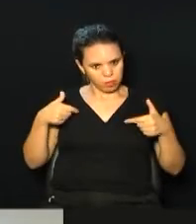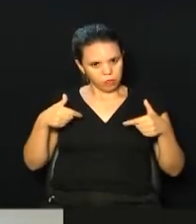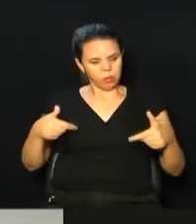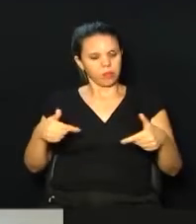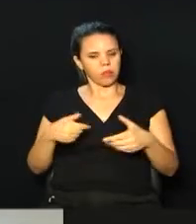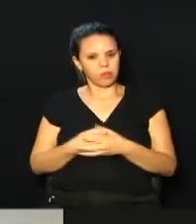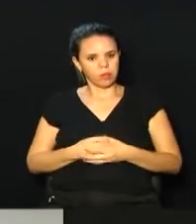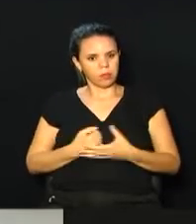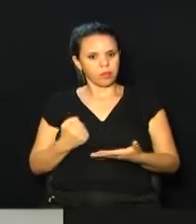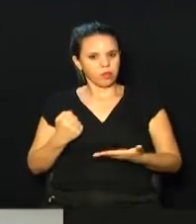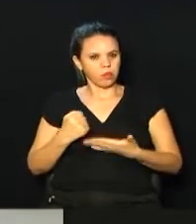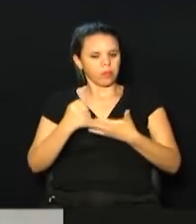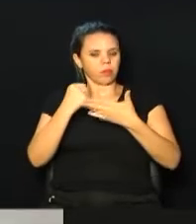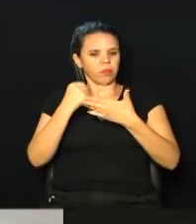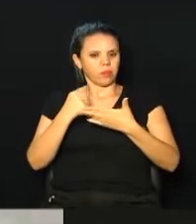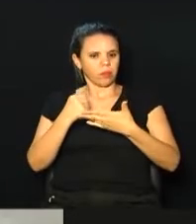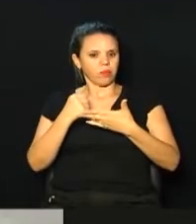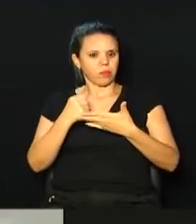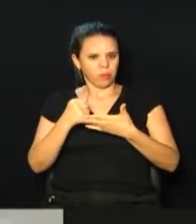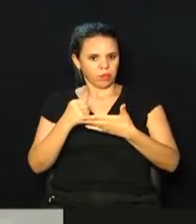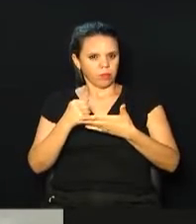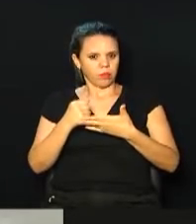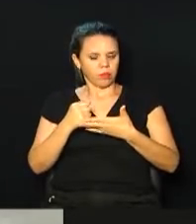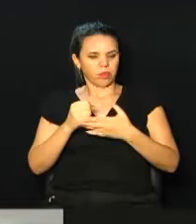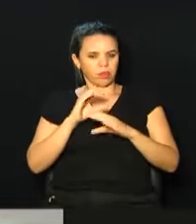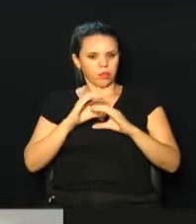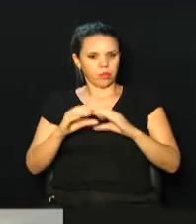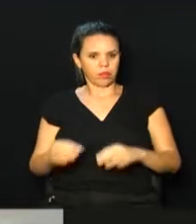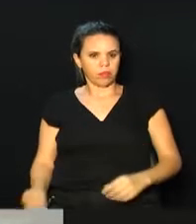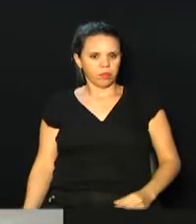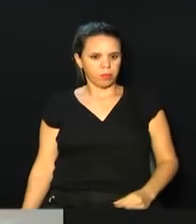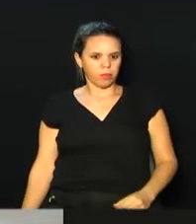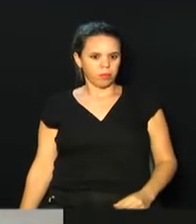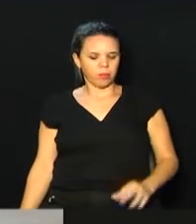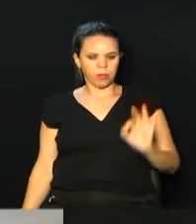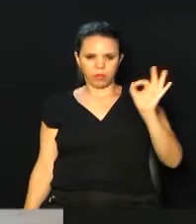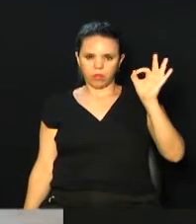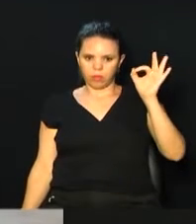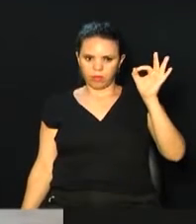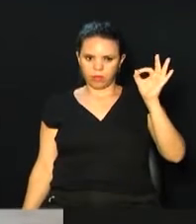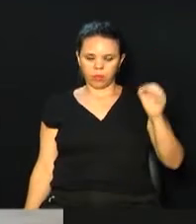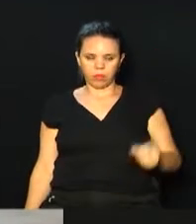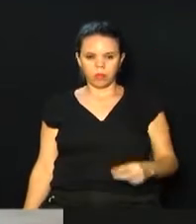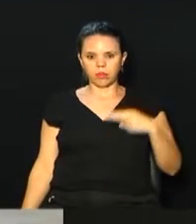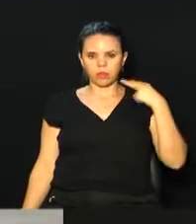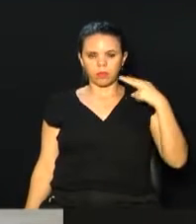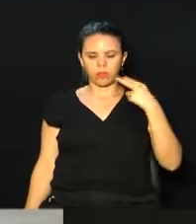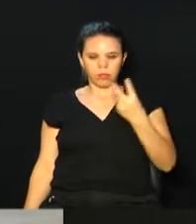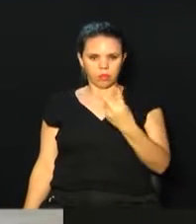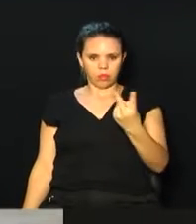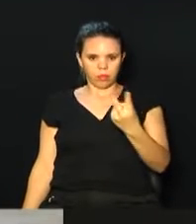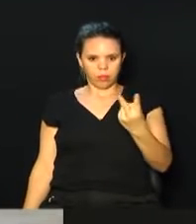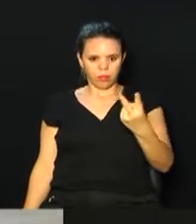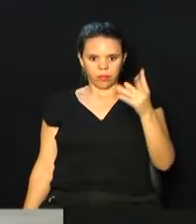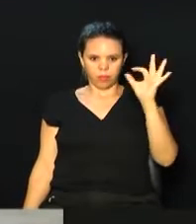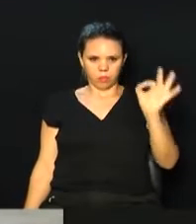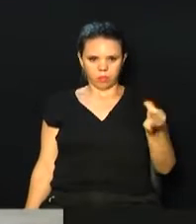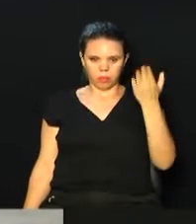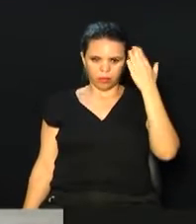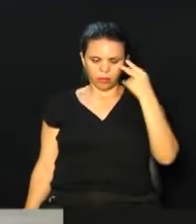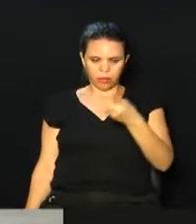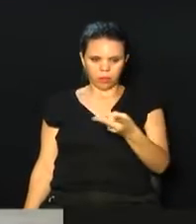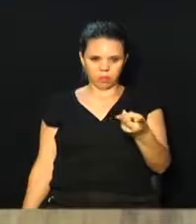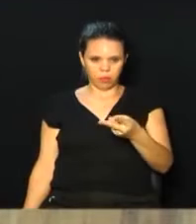né, ajudar através desses canais. Tá certo, então, secretário. Vereadores, tenho certeza que